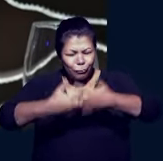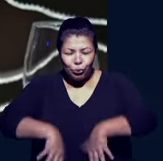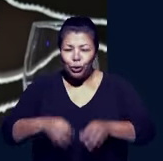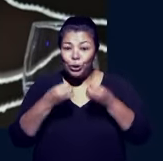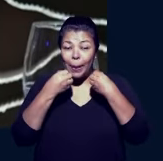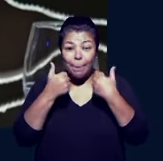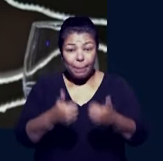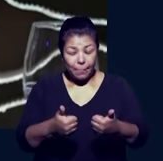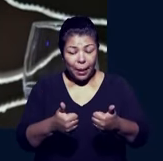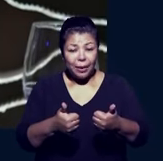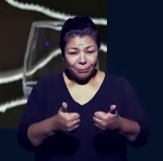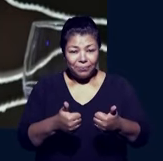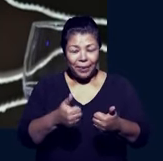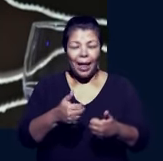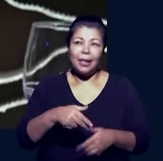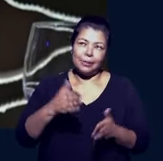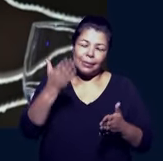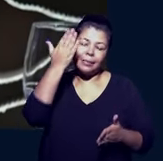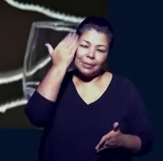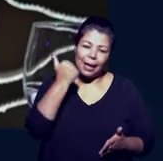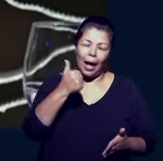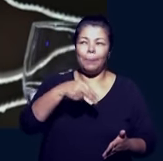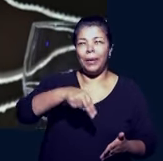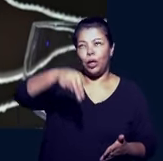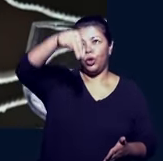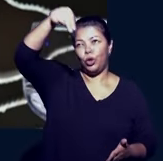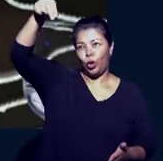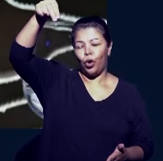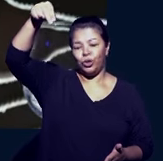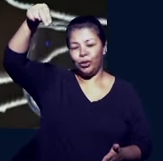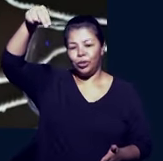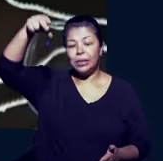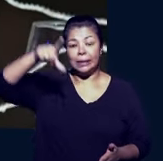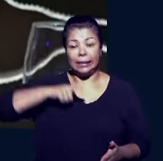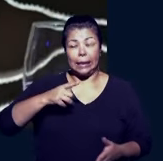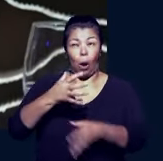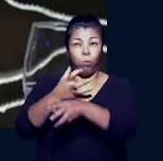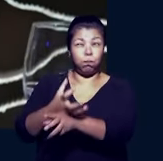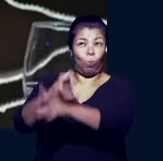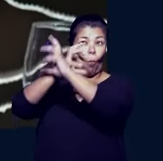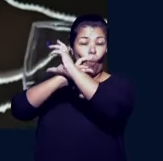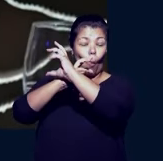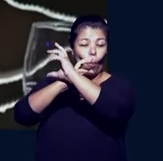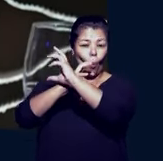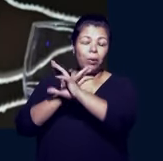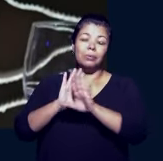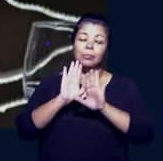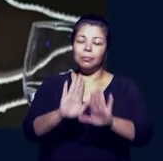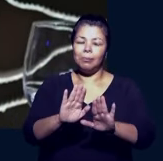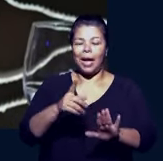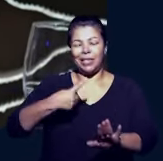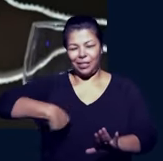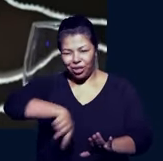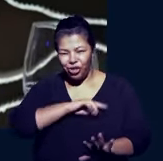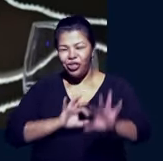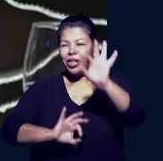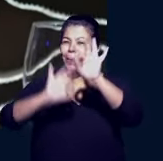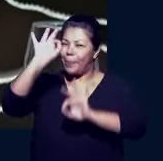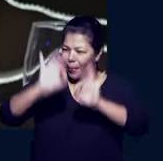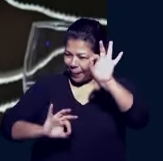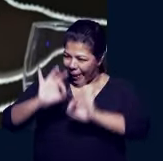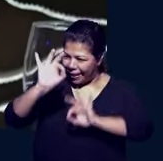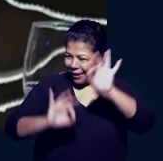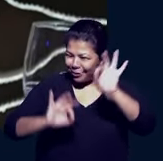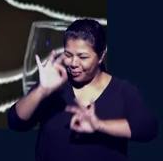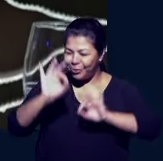seca no norte do país Mas isso acontece E é cíclico né mas nós já nós temos um outro